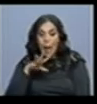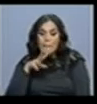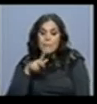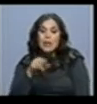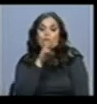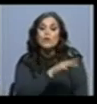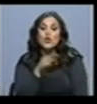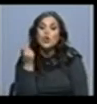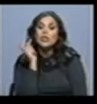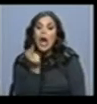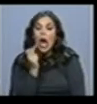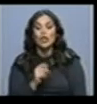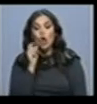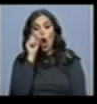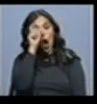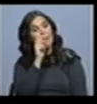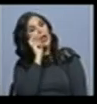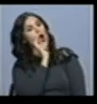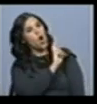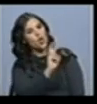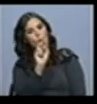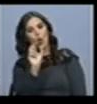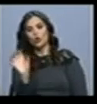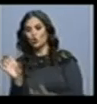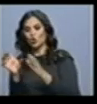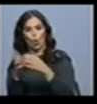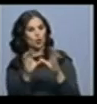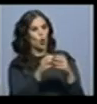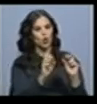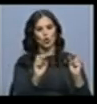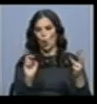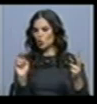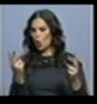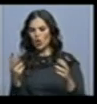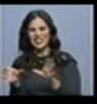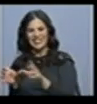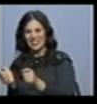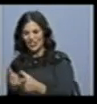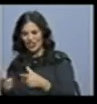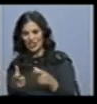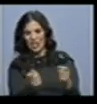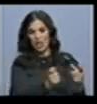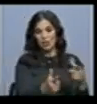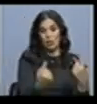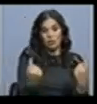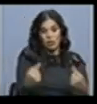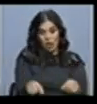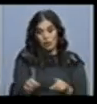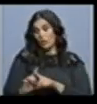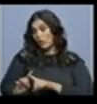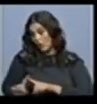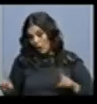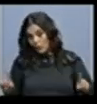anos. Ele, sobretudo, olhou para duas populações de estrelas completamente diferentes que nós temos na Via Láctea, com